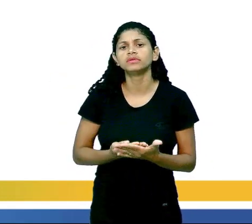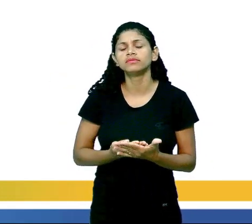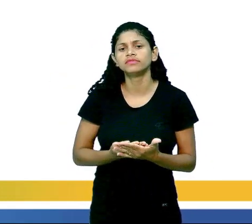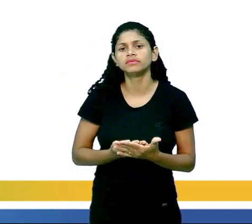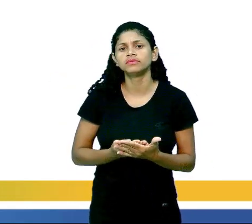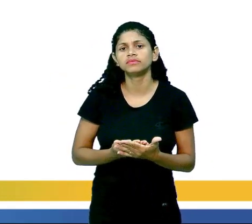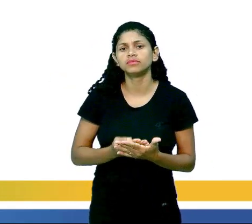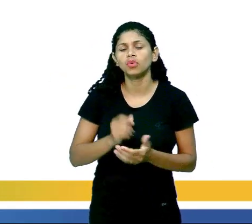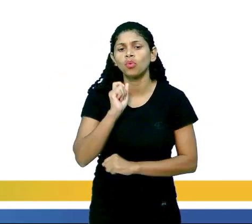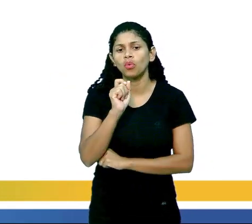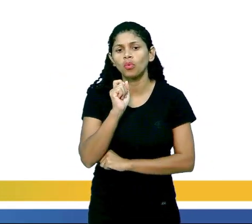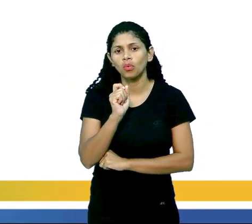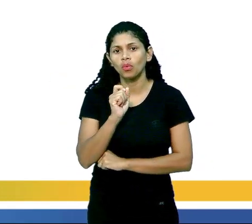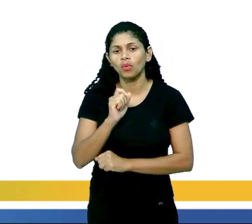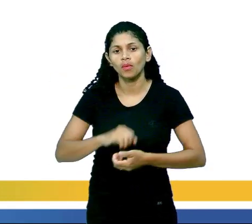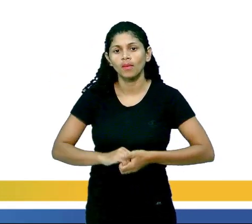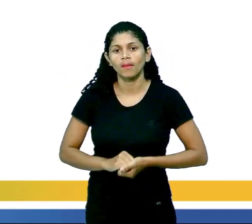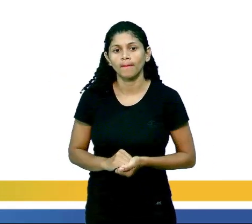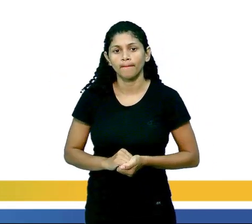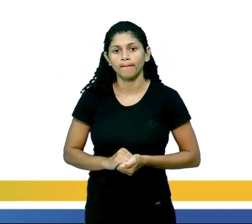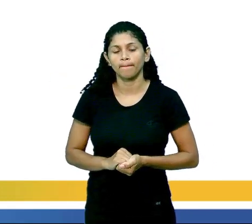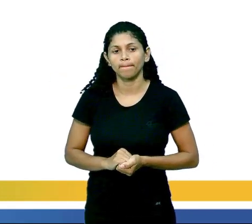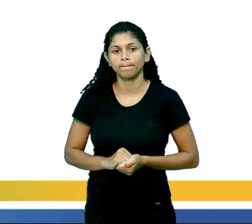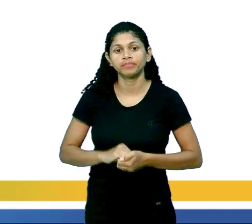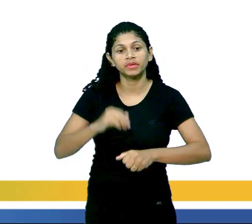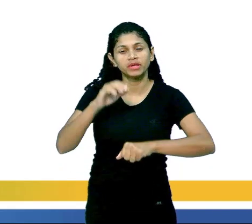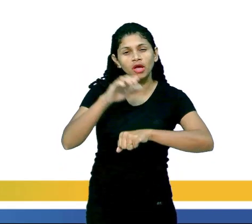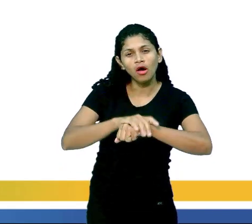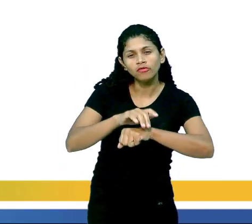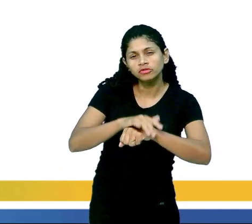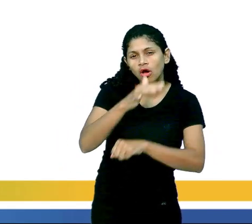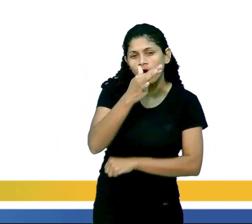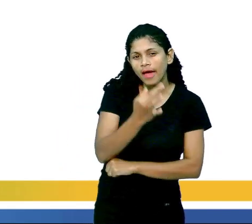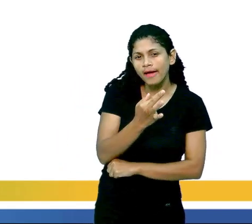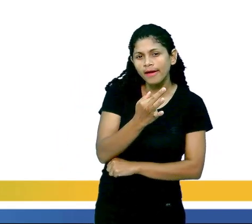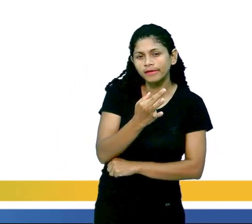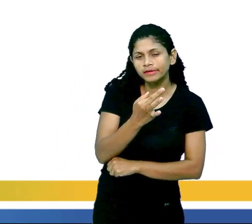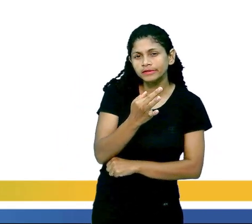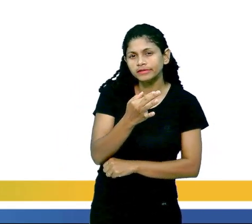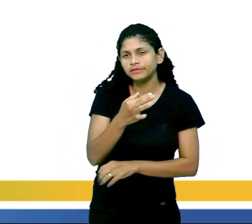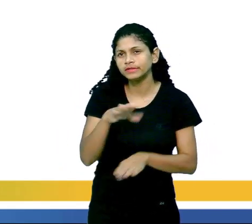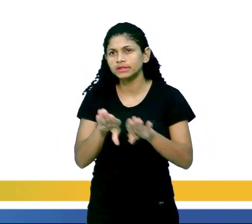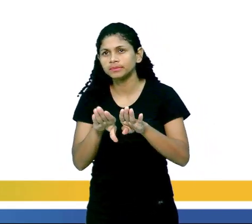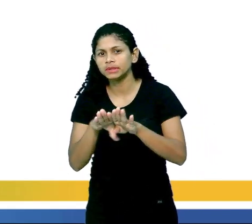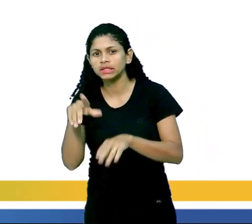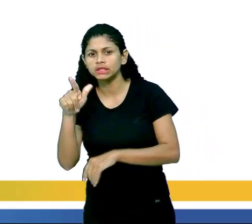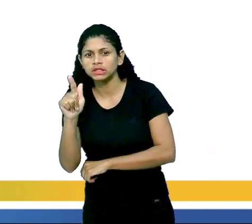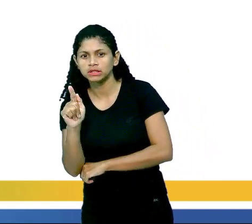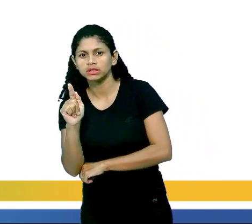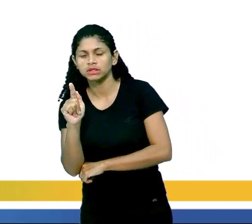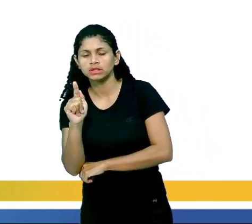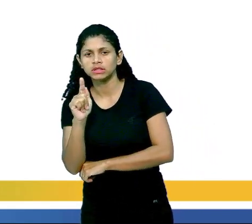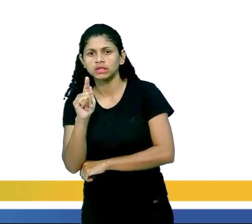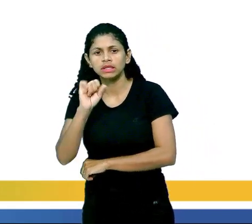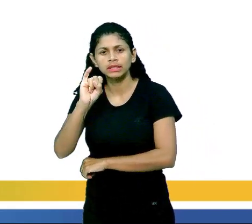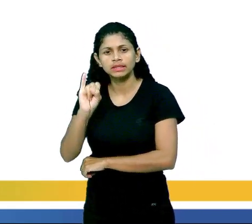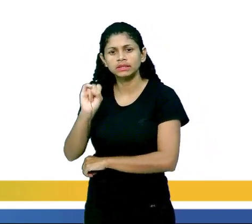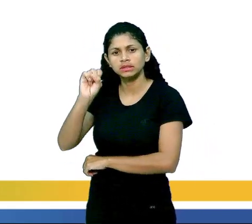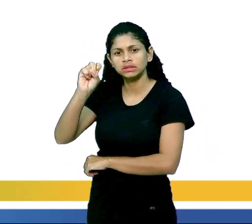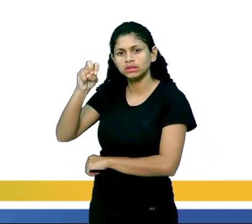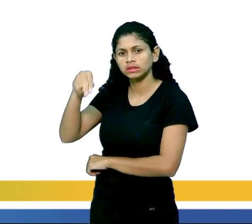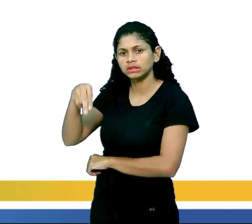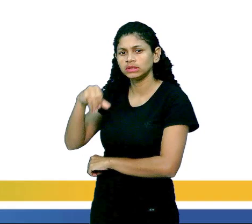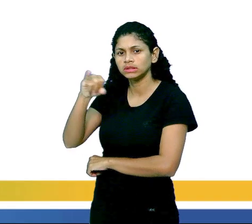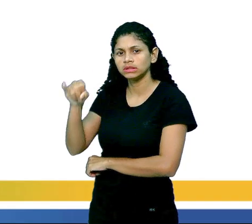função f e a função g são injetoras? A função f e a função g não